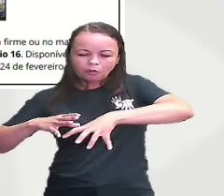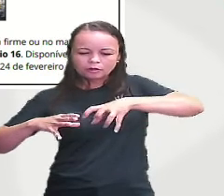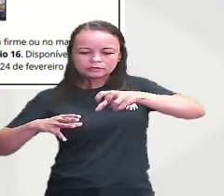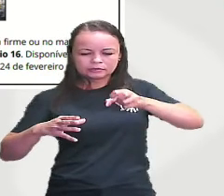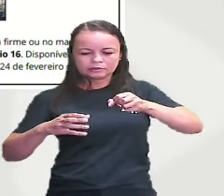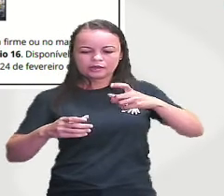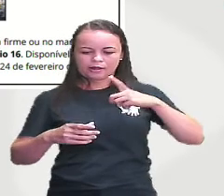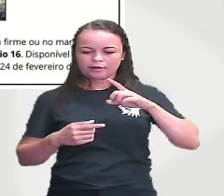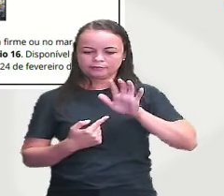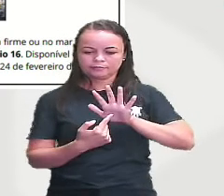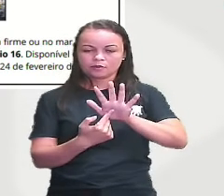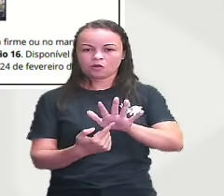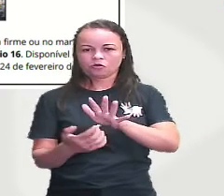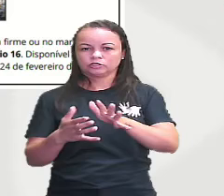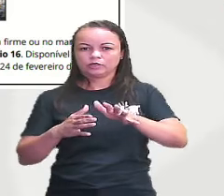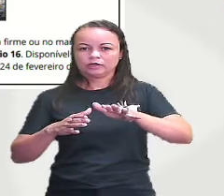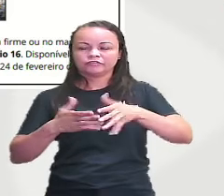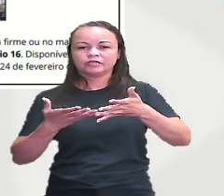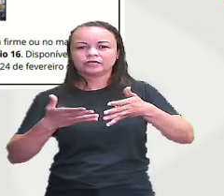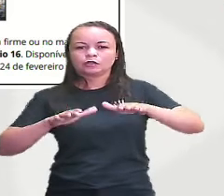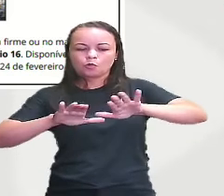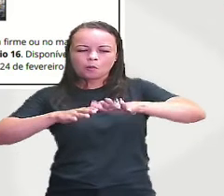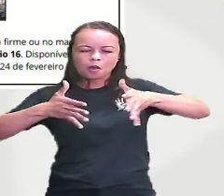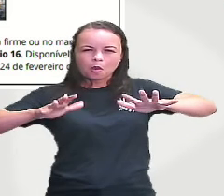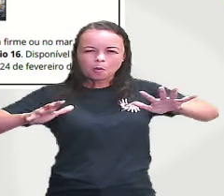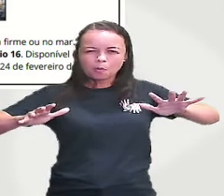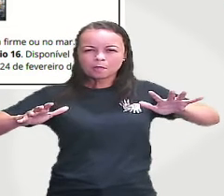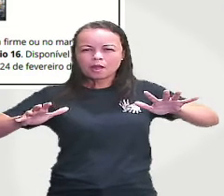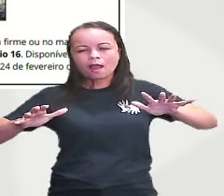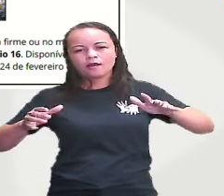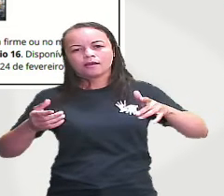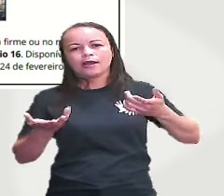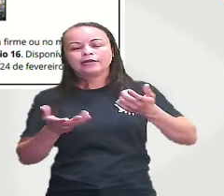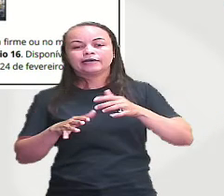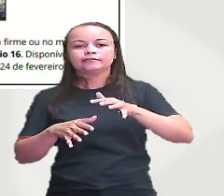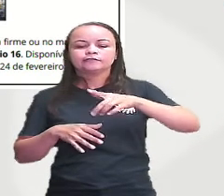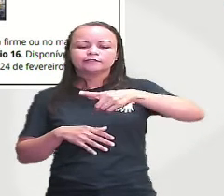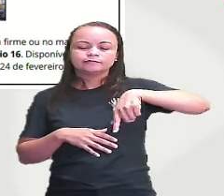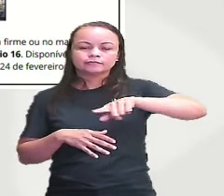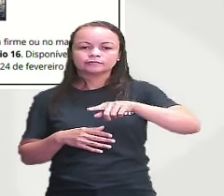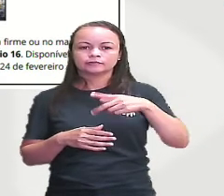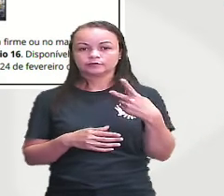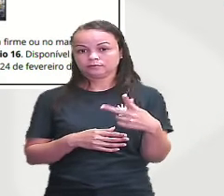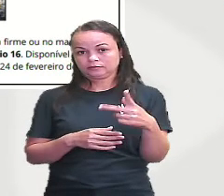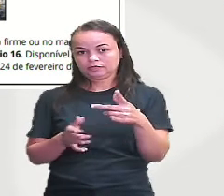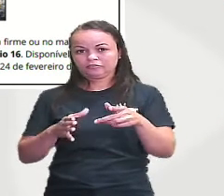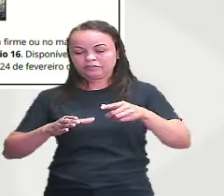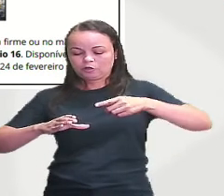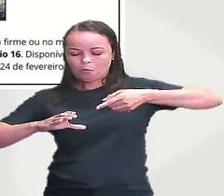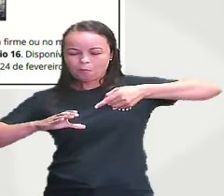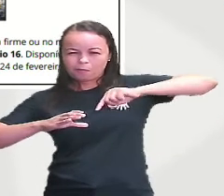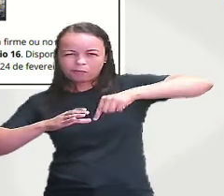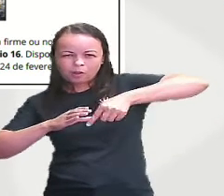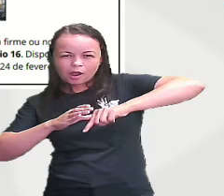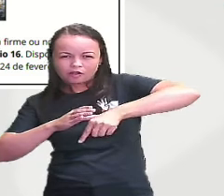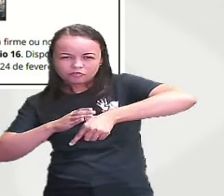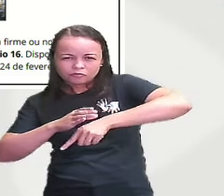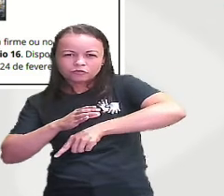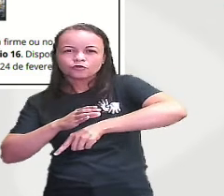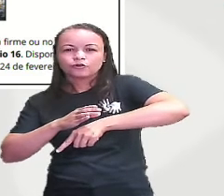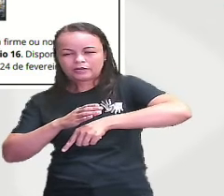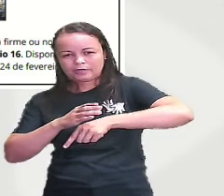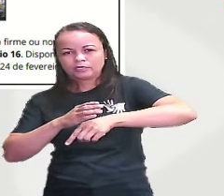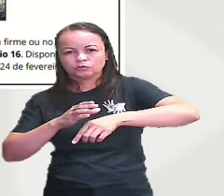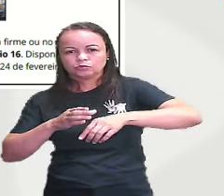As plataformas, elas ficam em alto mar, certo? E ali, elas ficam perfurando o subsolo